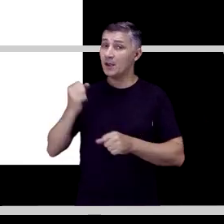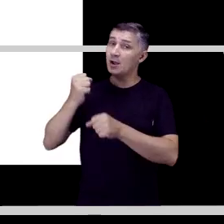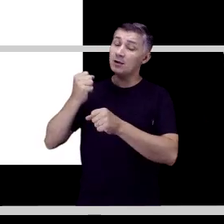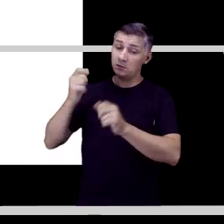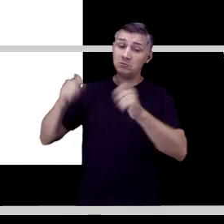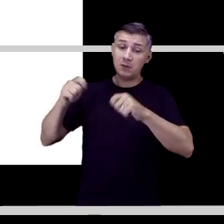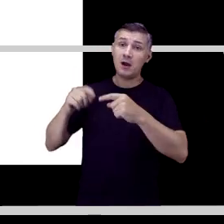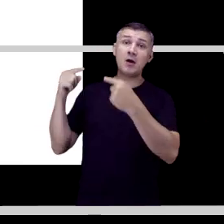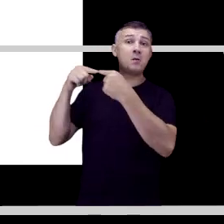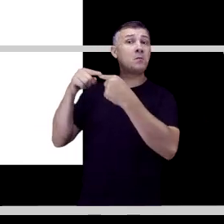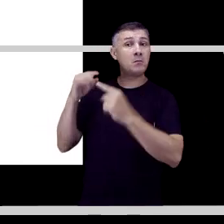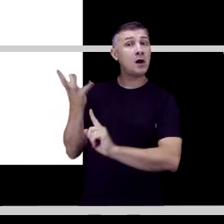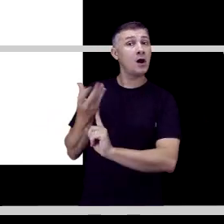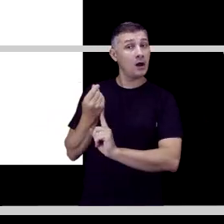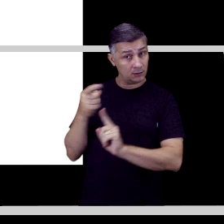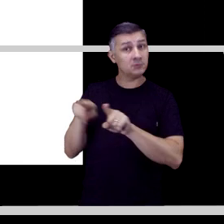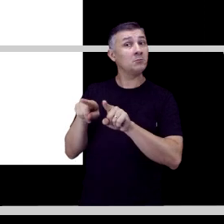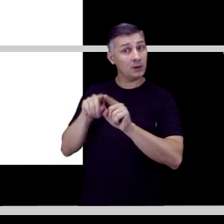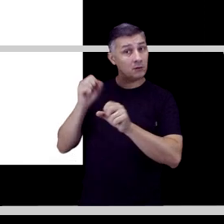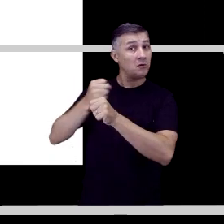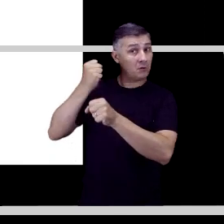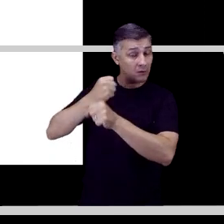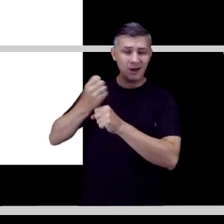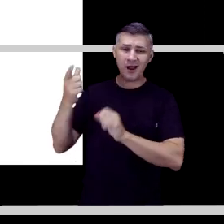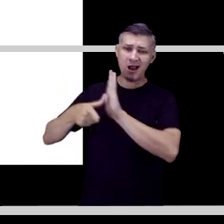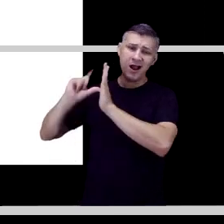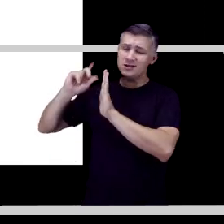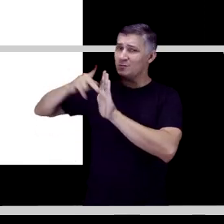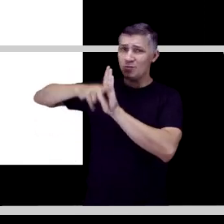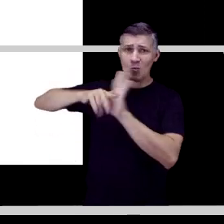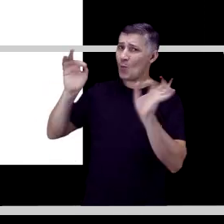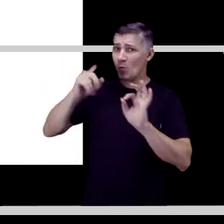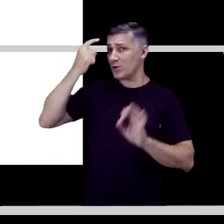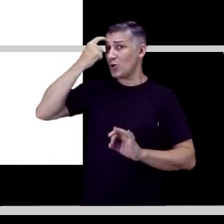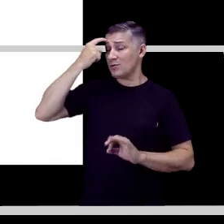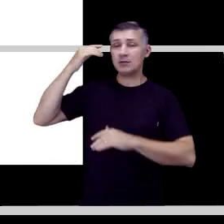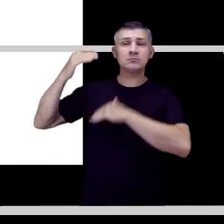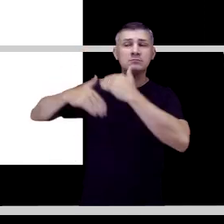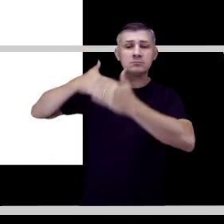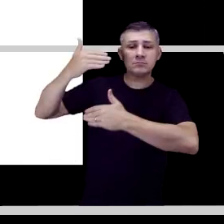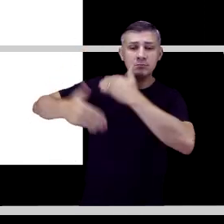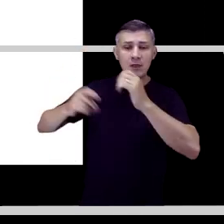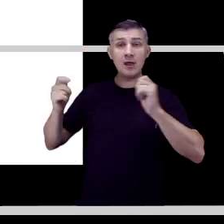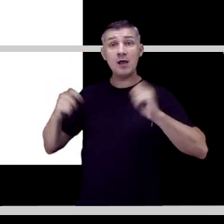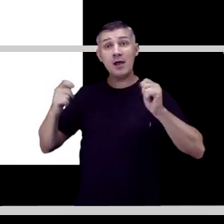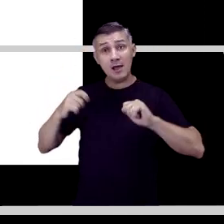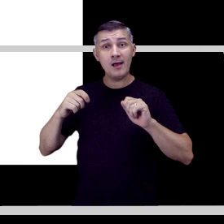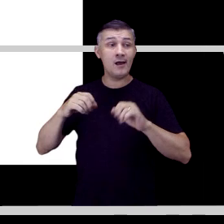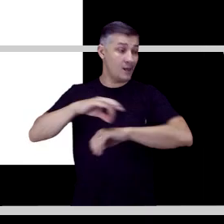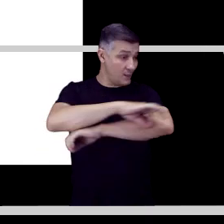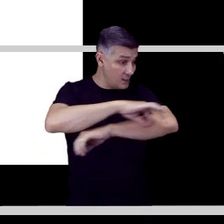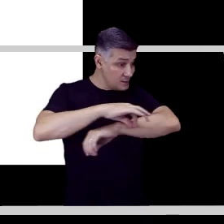para a obra de arte, que no momento ainda não, na época de projeto ainda não existia essa intenção, mas a partir